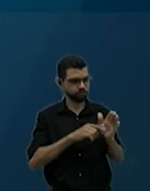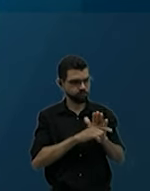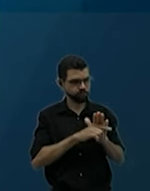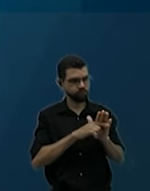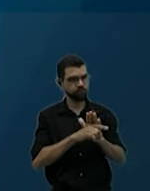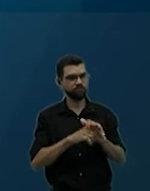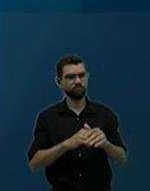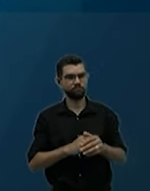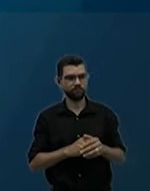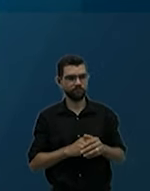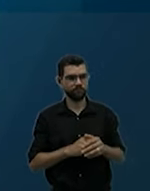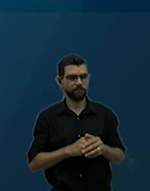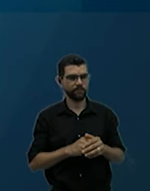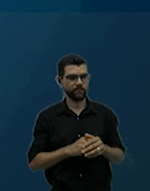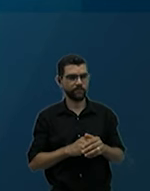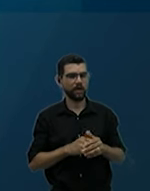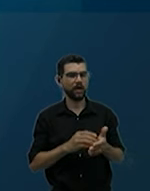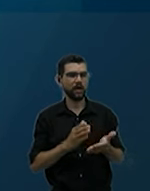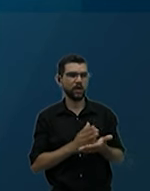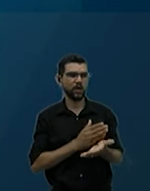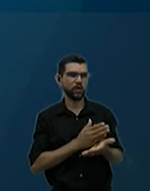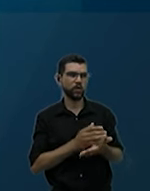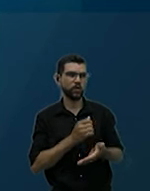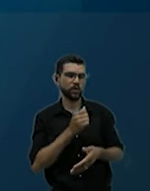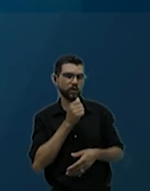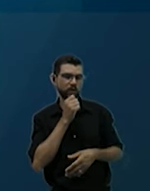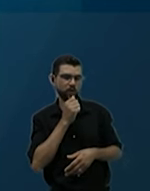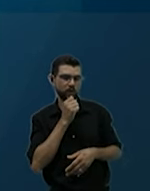chegaram e acrescentaram a essa corte,